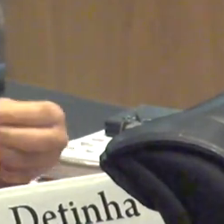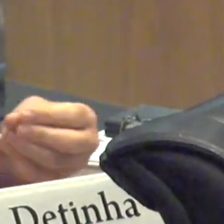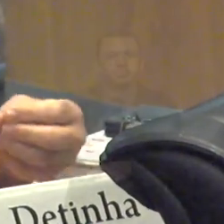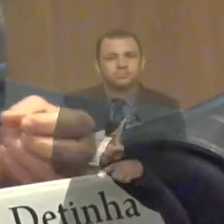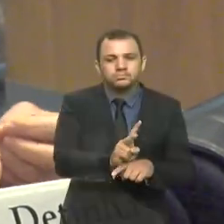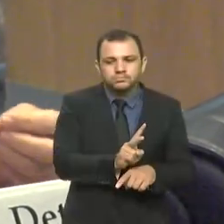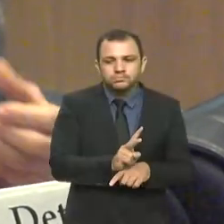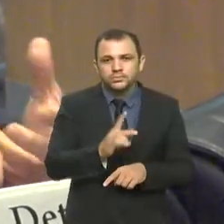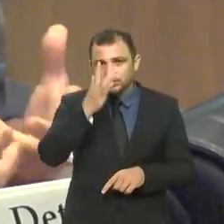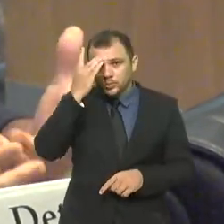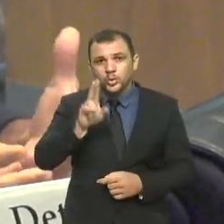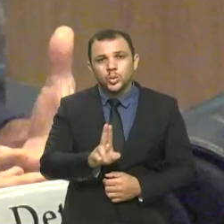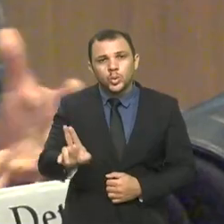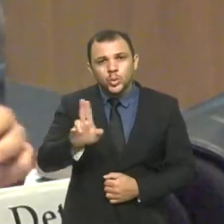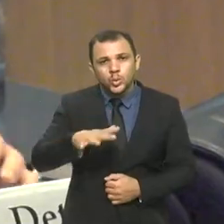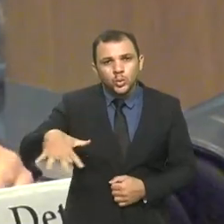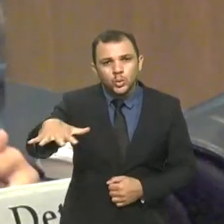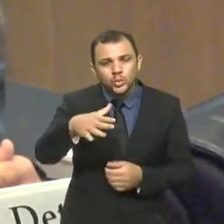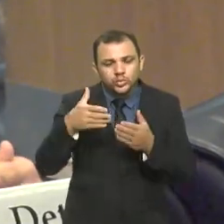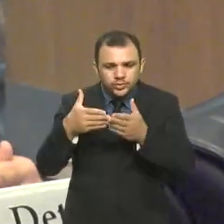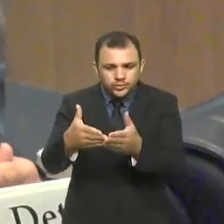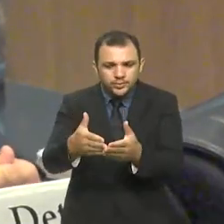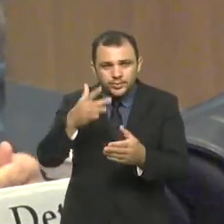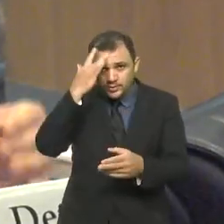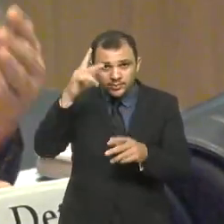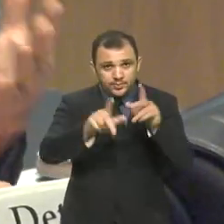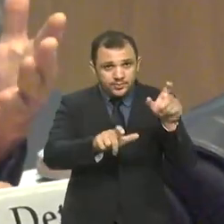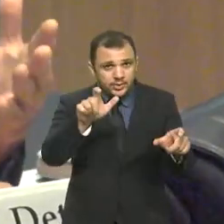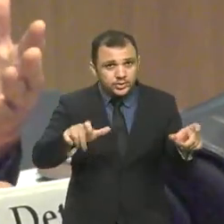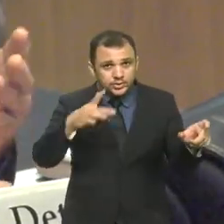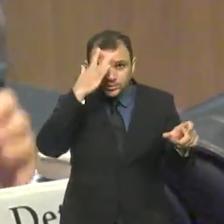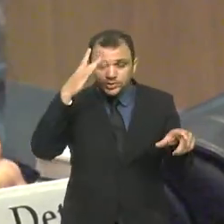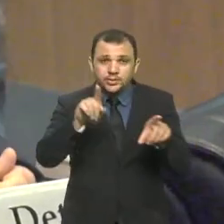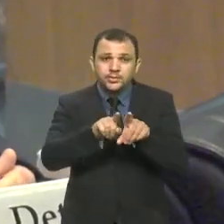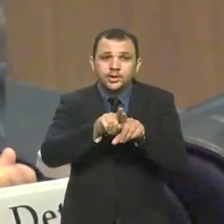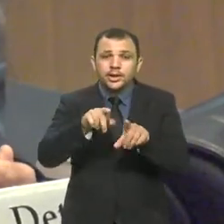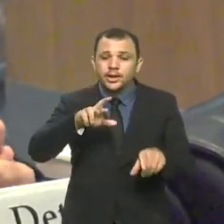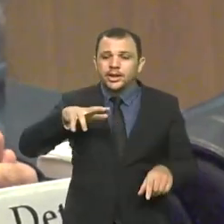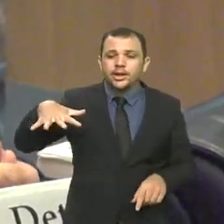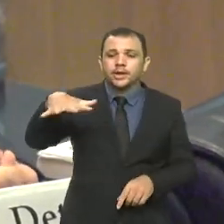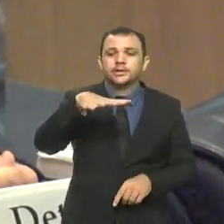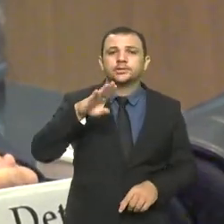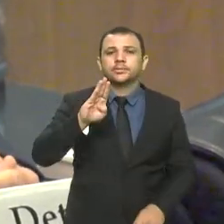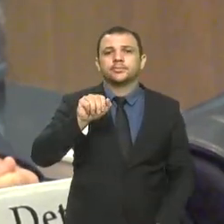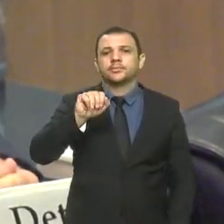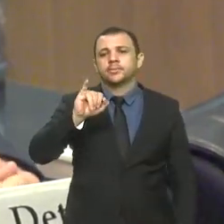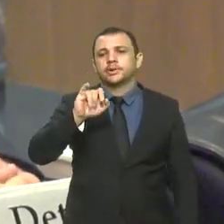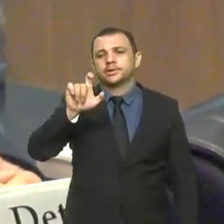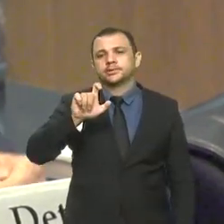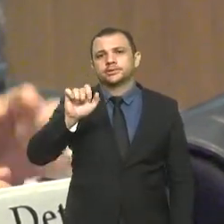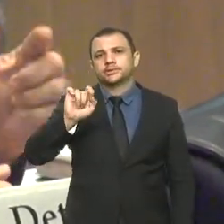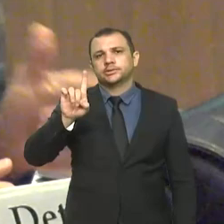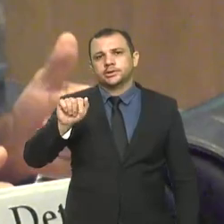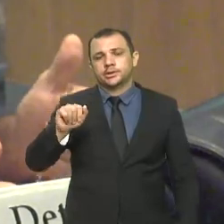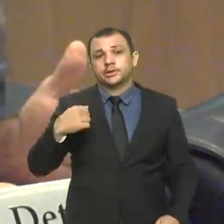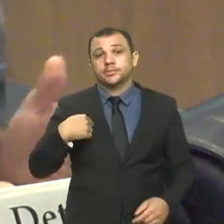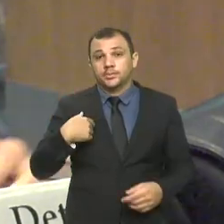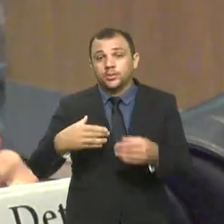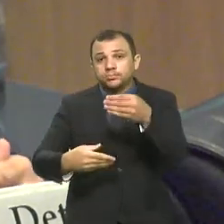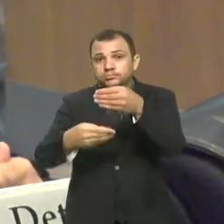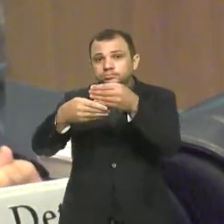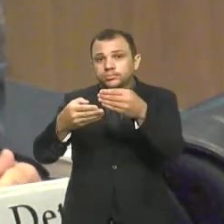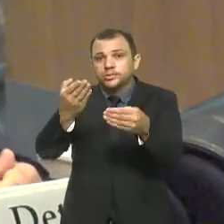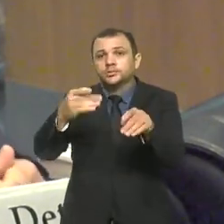com as pessoas, cuidado com a Baixada, pode-se dizer assim. Quero me adicionar ao seu pronunciamento e dizer que